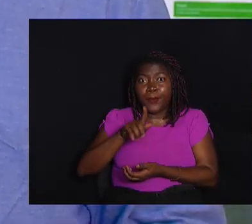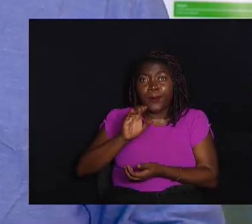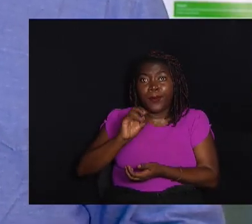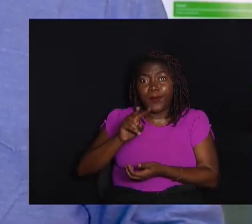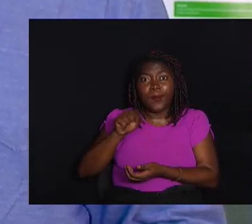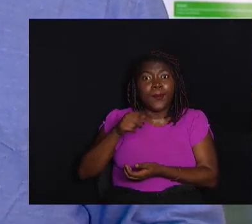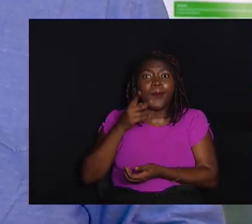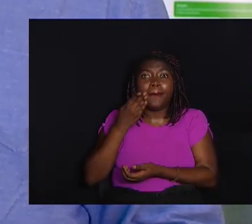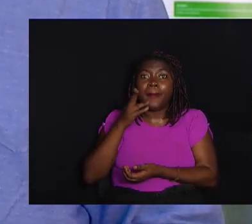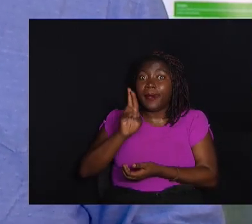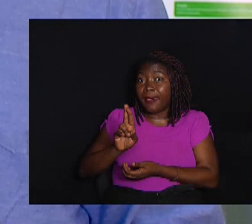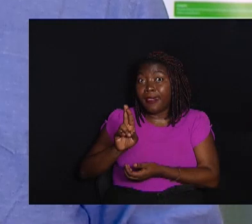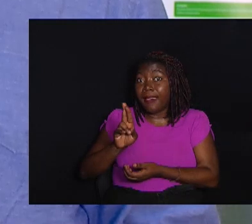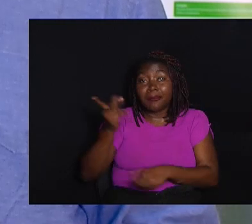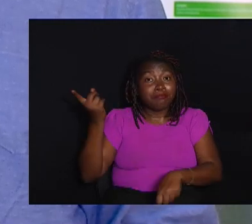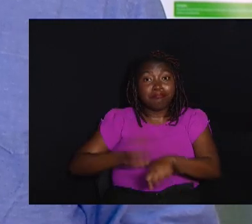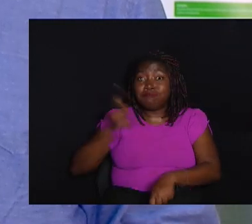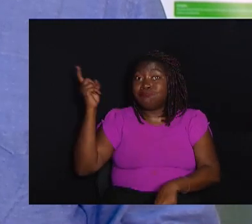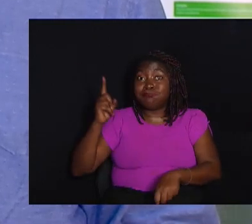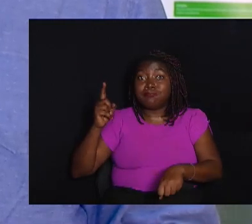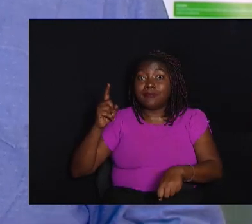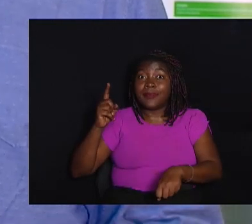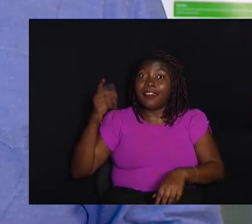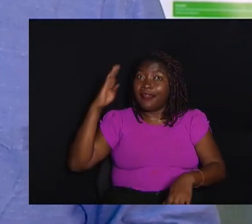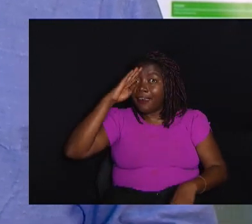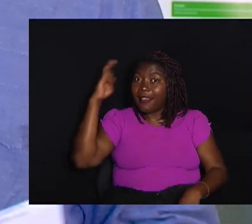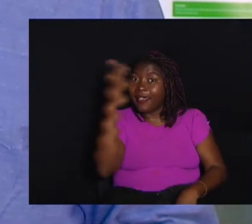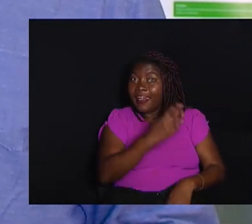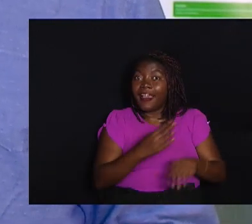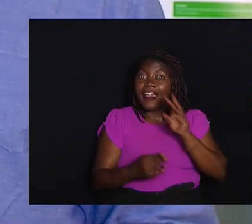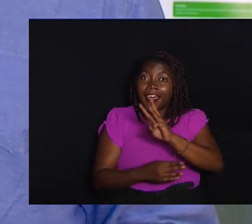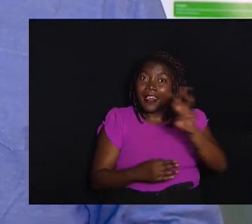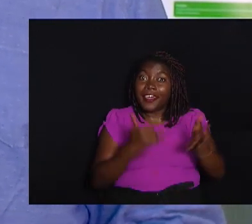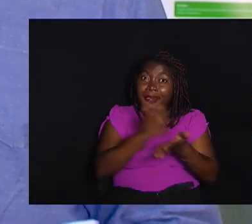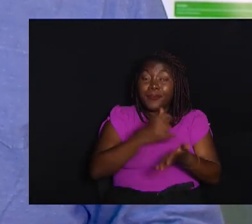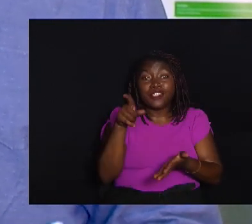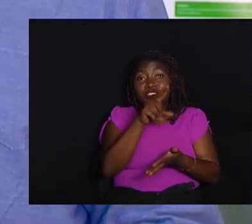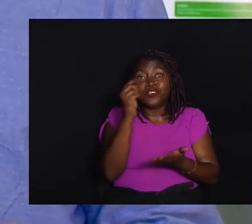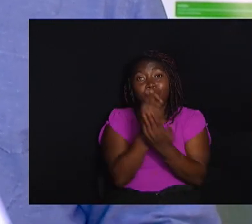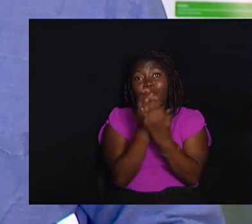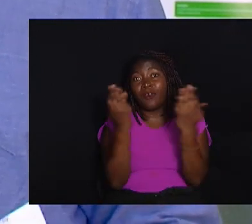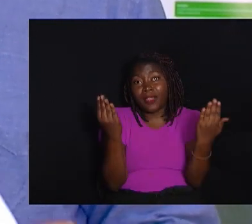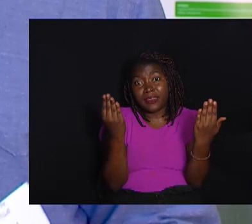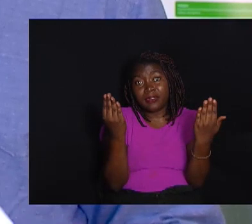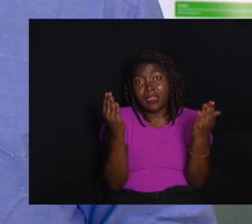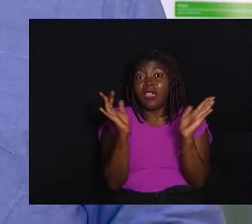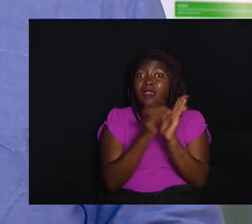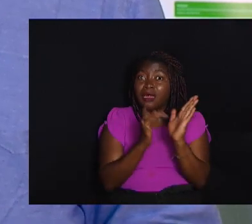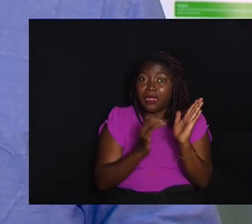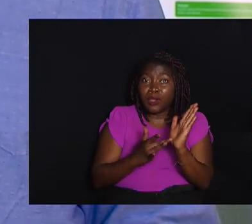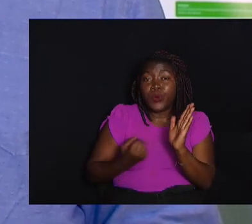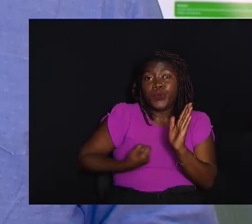iptu.campinas.sp.gov.br, que já automaticamente cai no site do IPTU e você escolhe segunda via e aí digita o número do